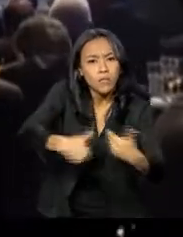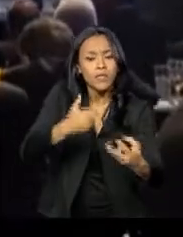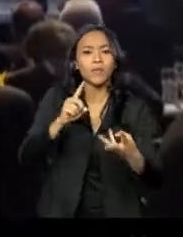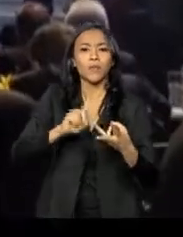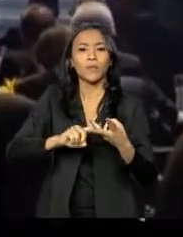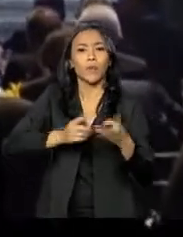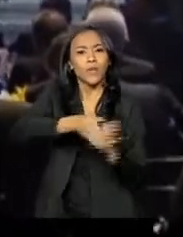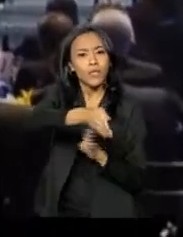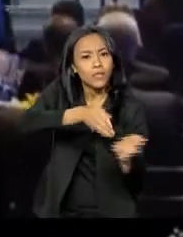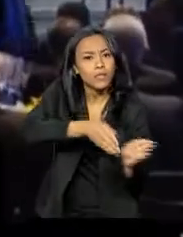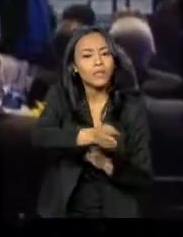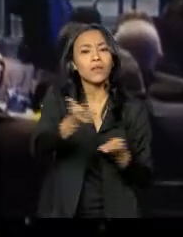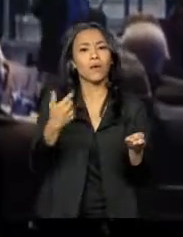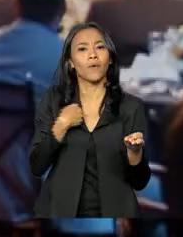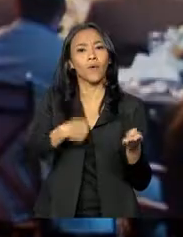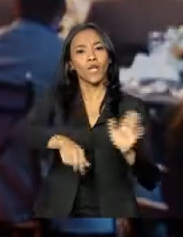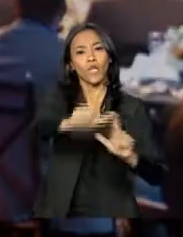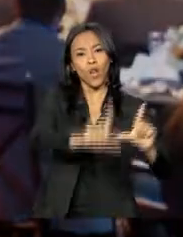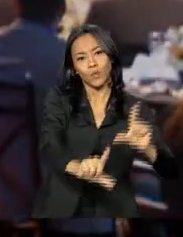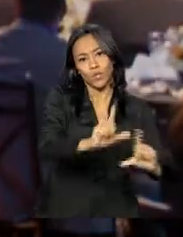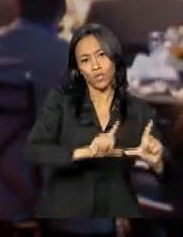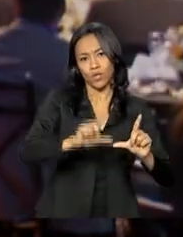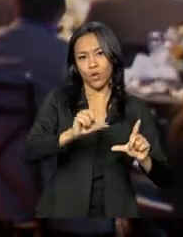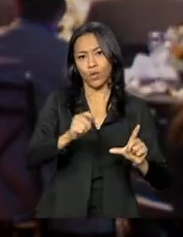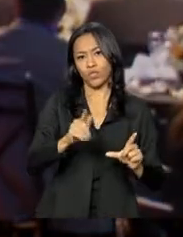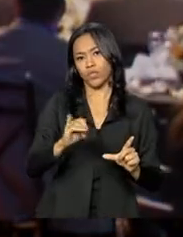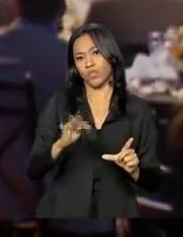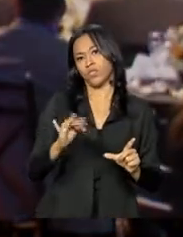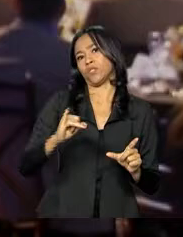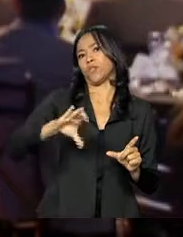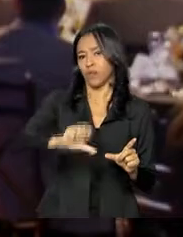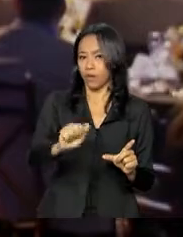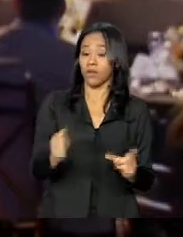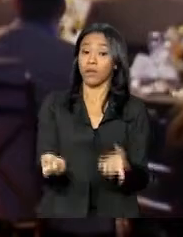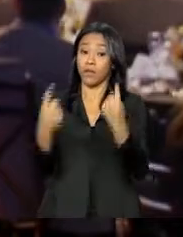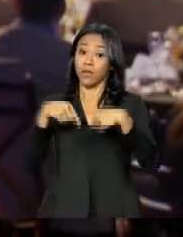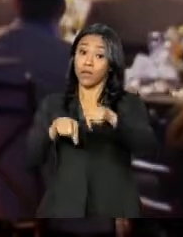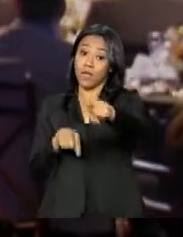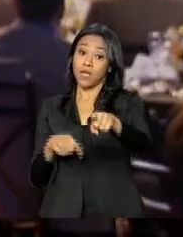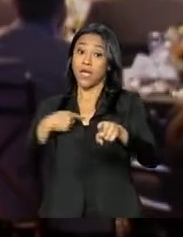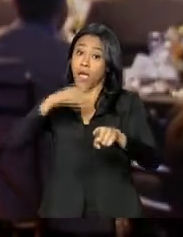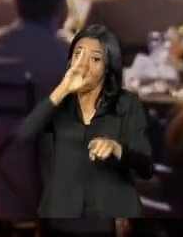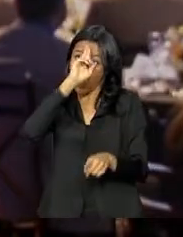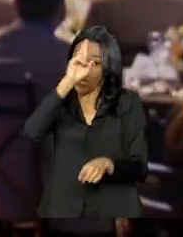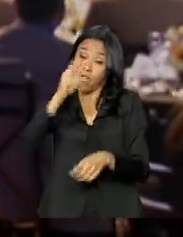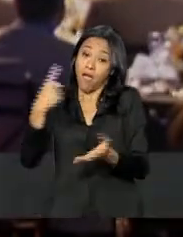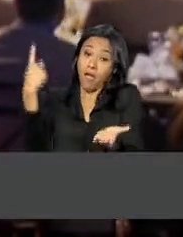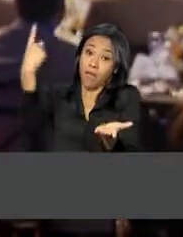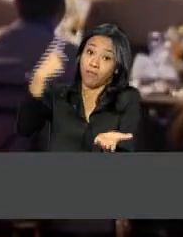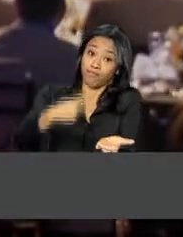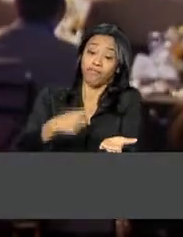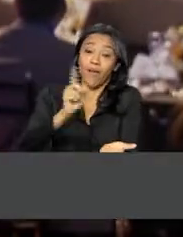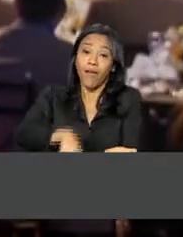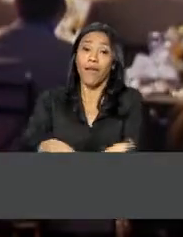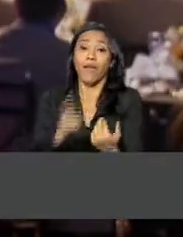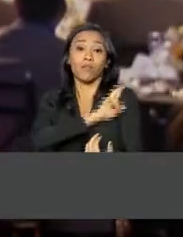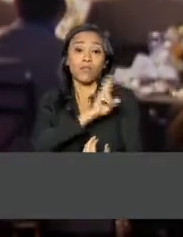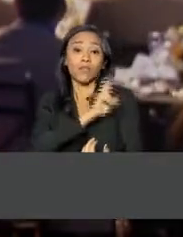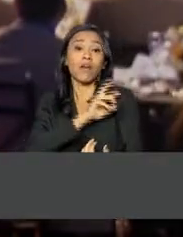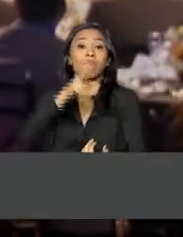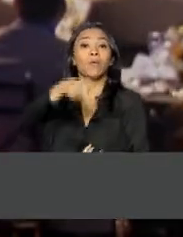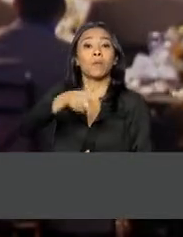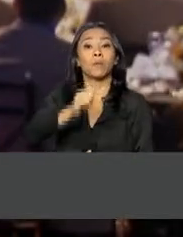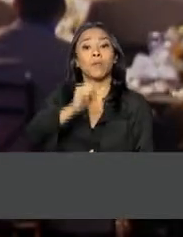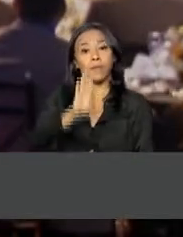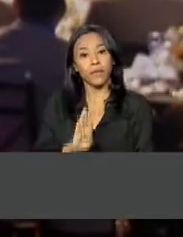orientação técnica e logística. Responsável por 9% do produto interno bruto, o PIB, que é a soma de todas as riquezas